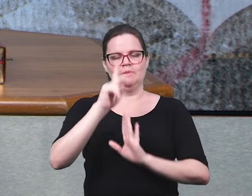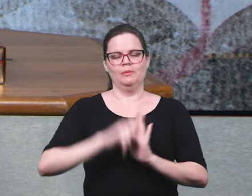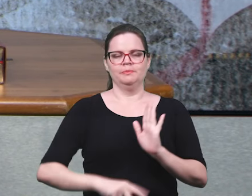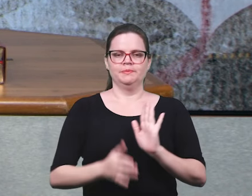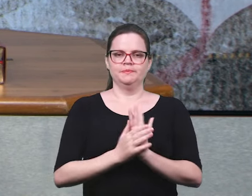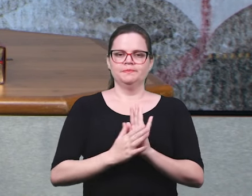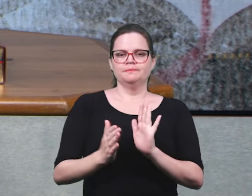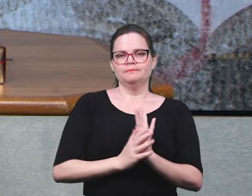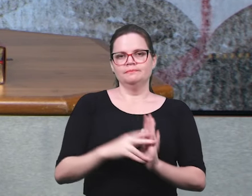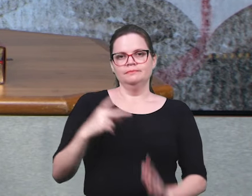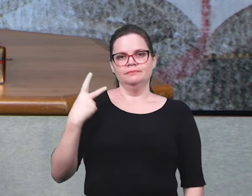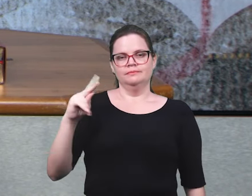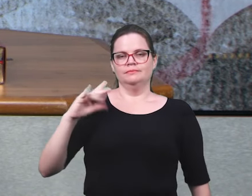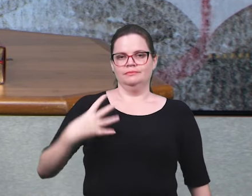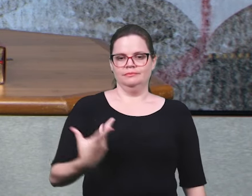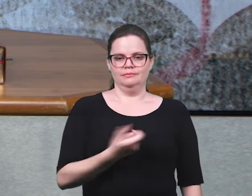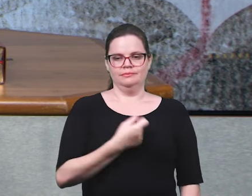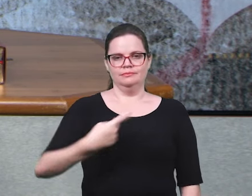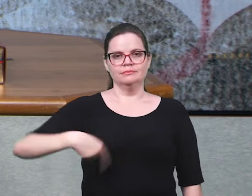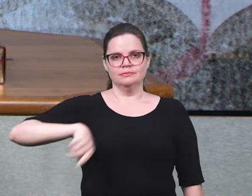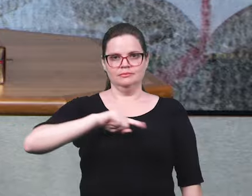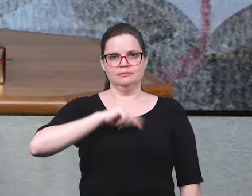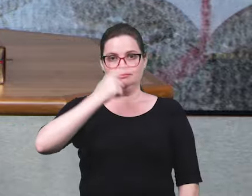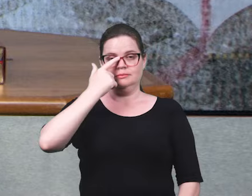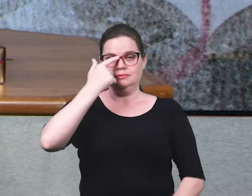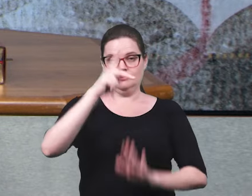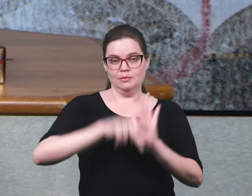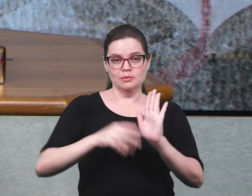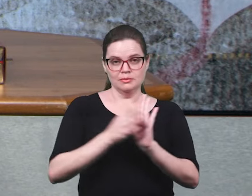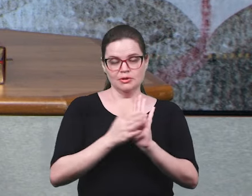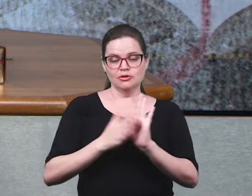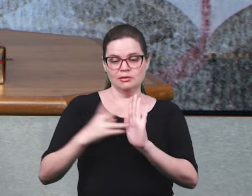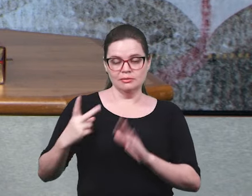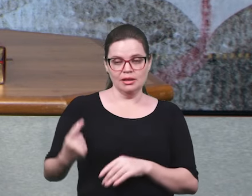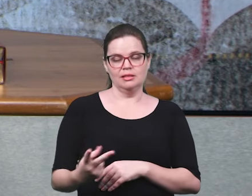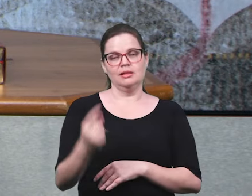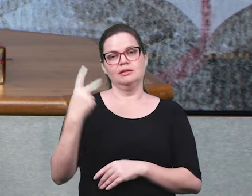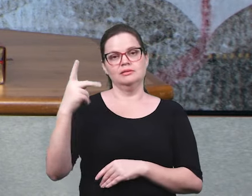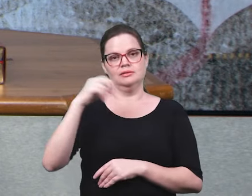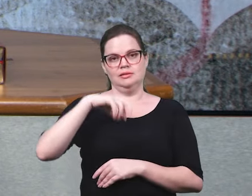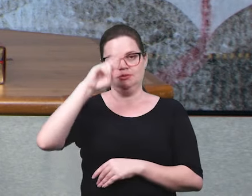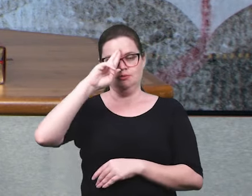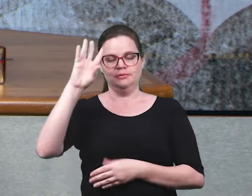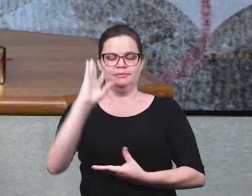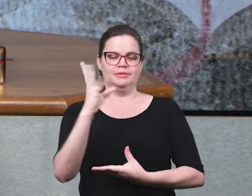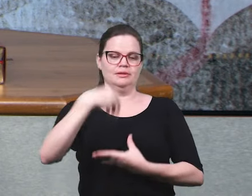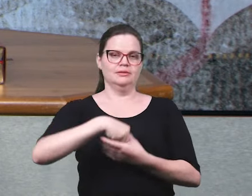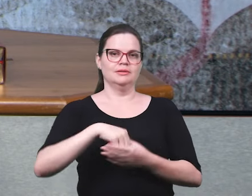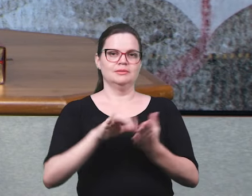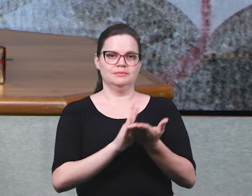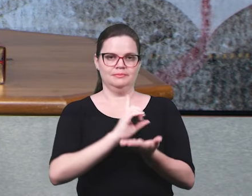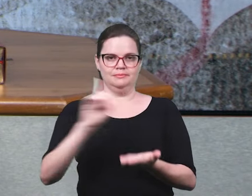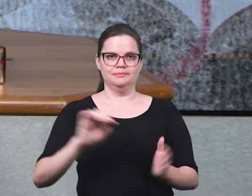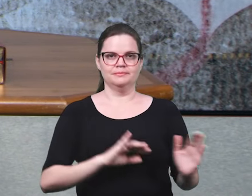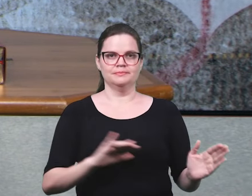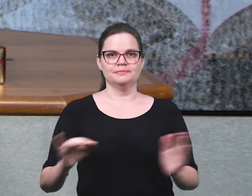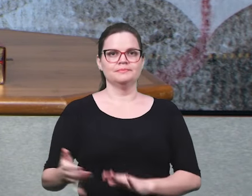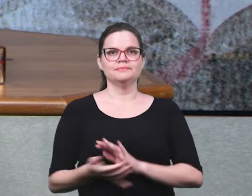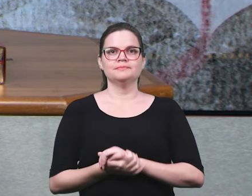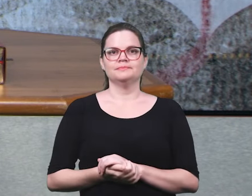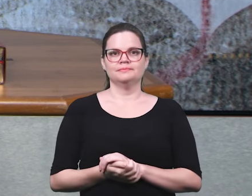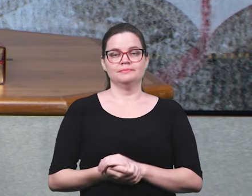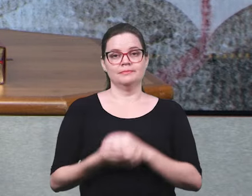reservado para a nossa salvação. O projeto eterno de Deus para a nossa salvação está registrado na Sua palavra. E está aqui, a